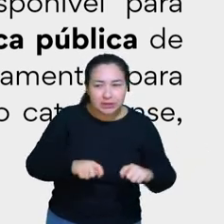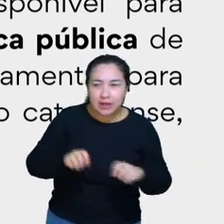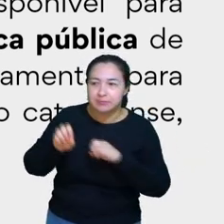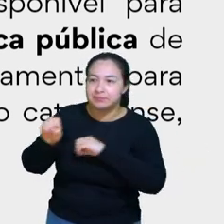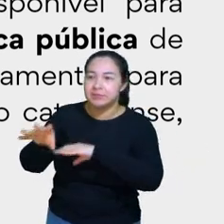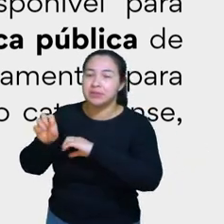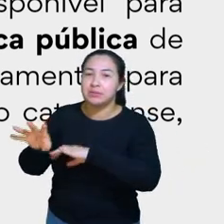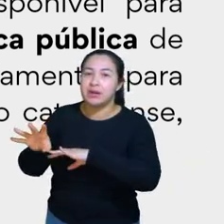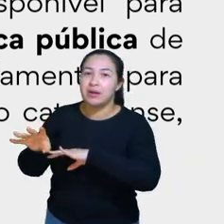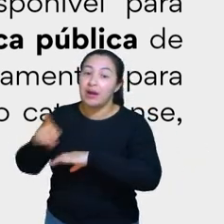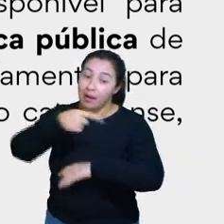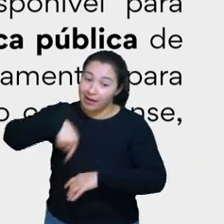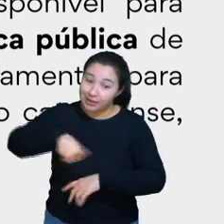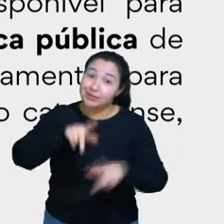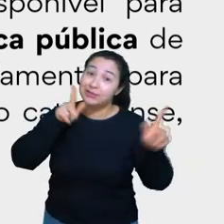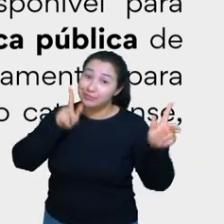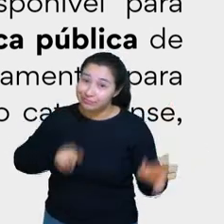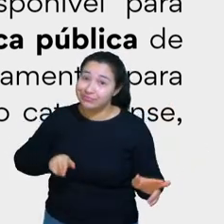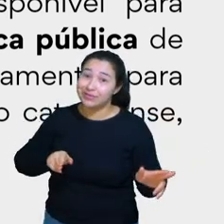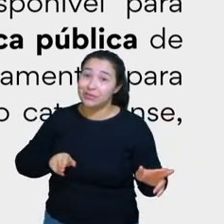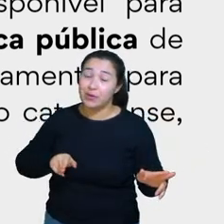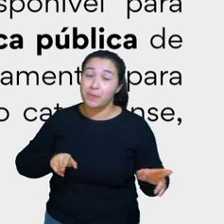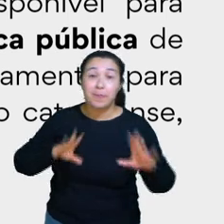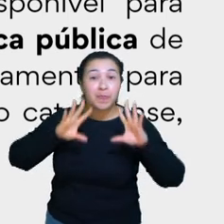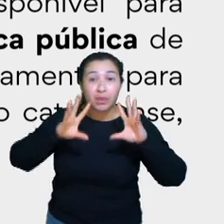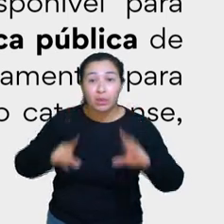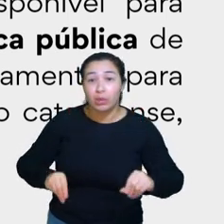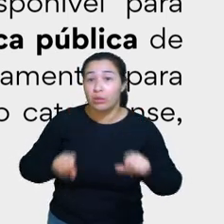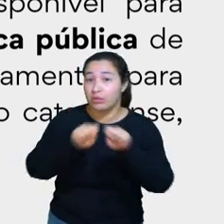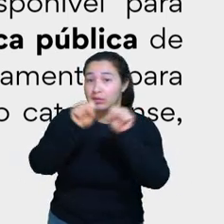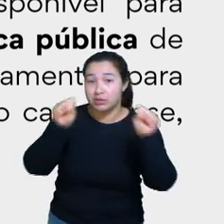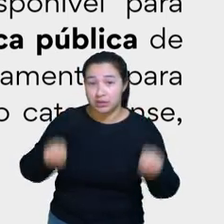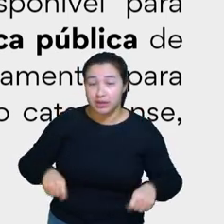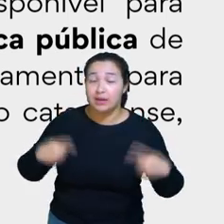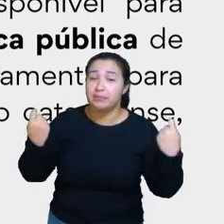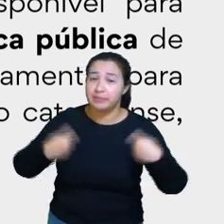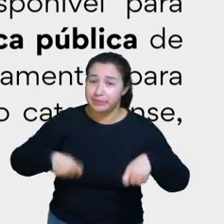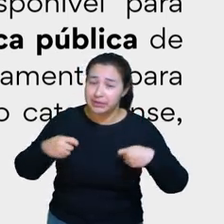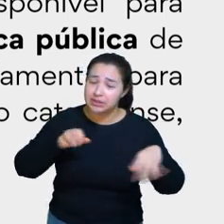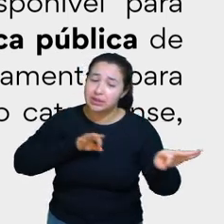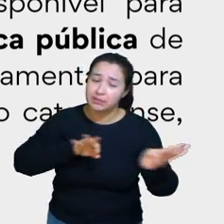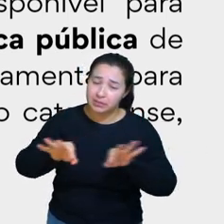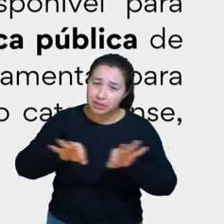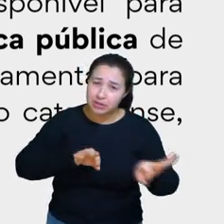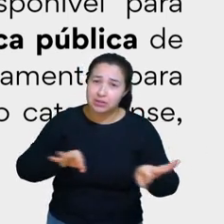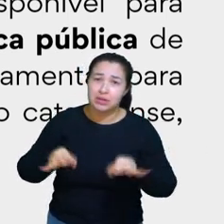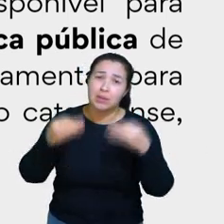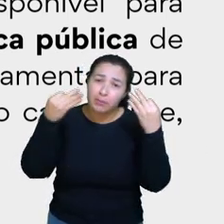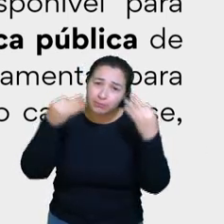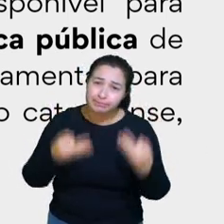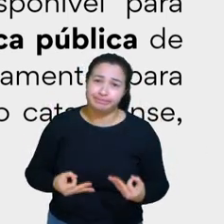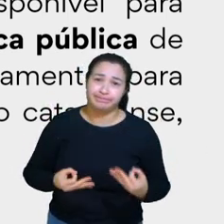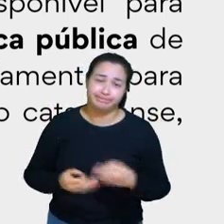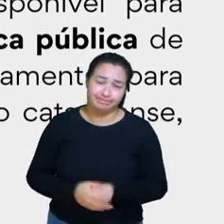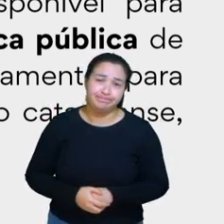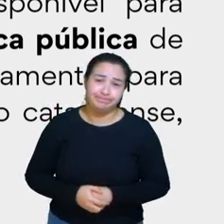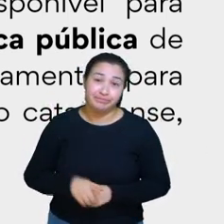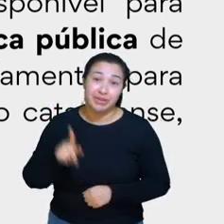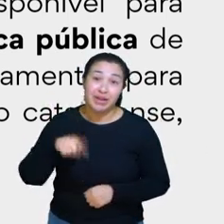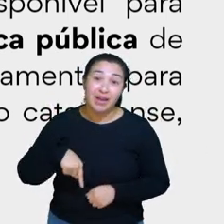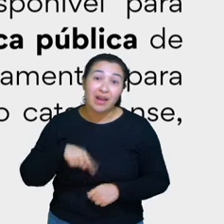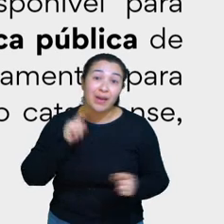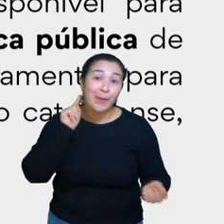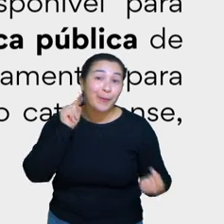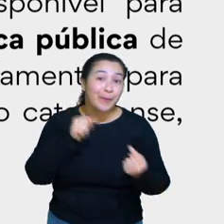defendemos que todo sistema precisa ter um planejamento adequado n que a gente chama de planejamento estratégico e ele